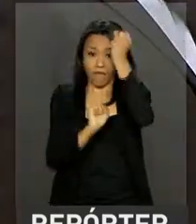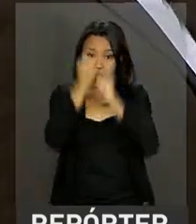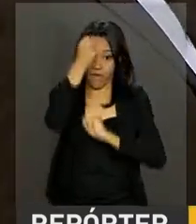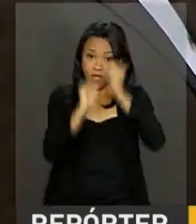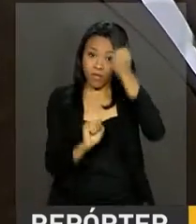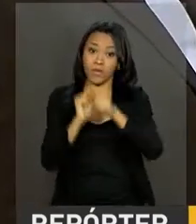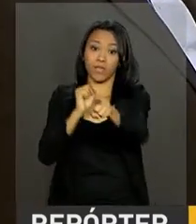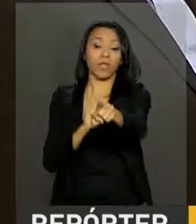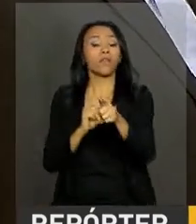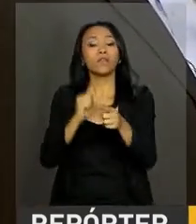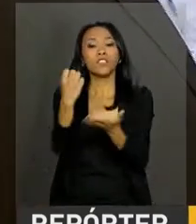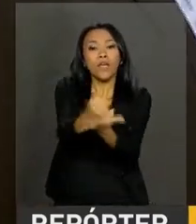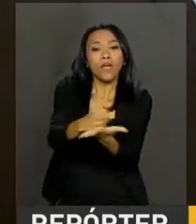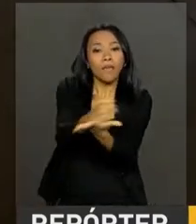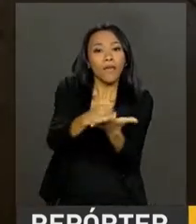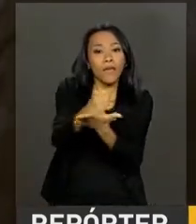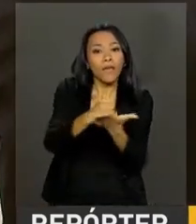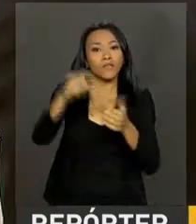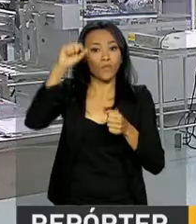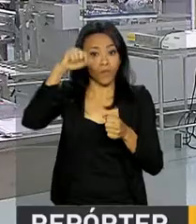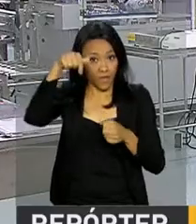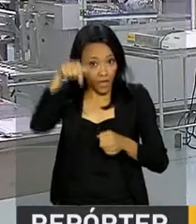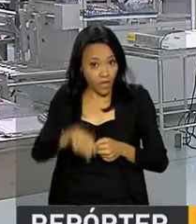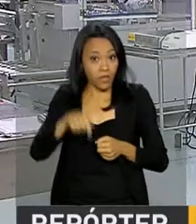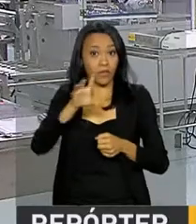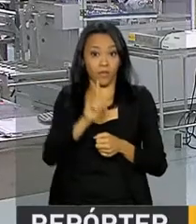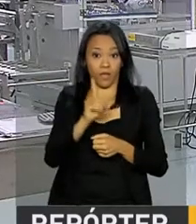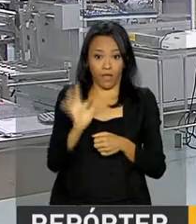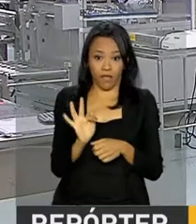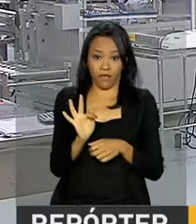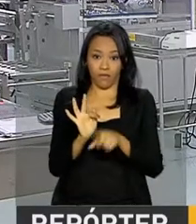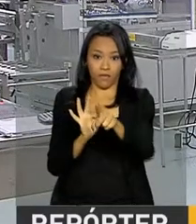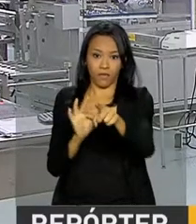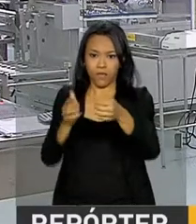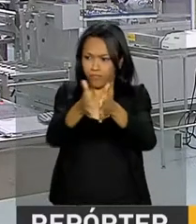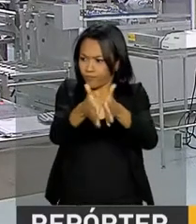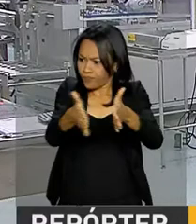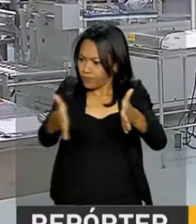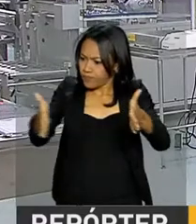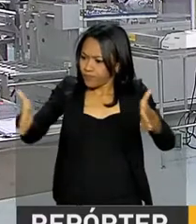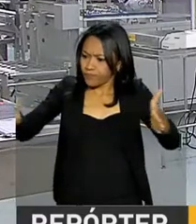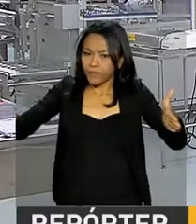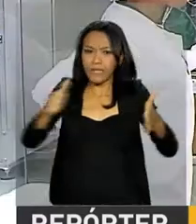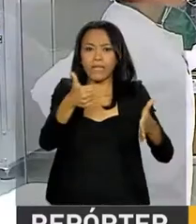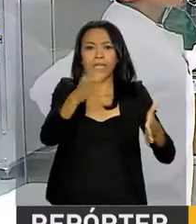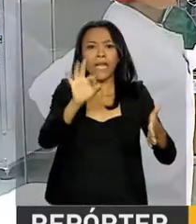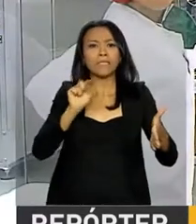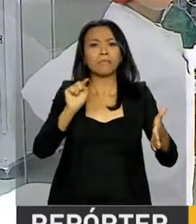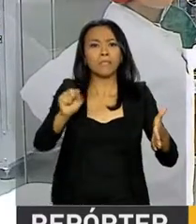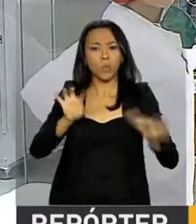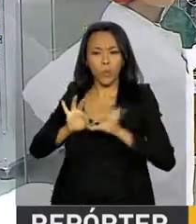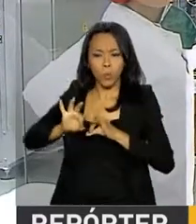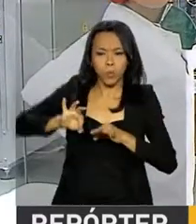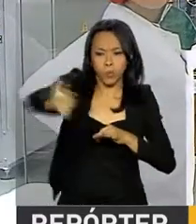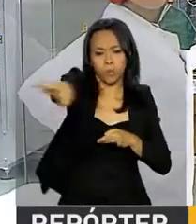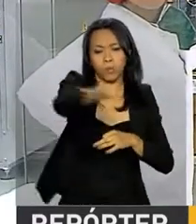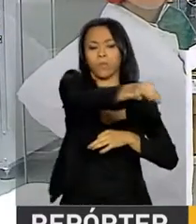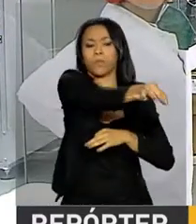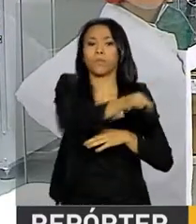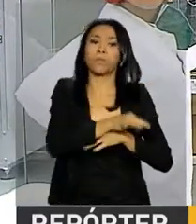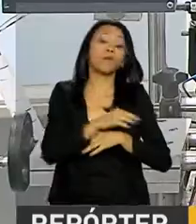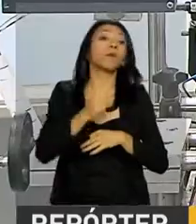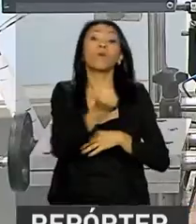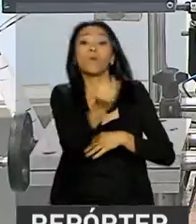inaugurada na região do entorno de brasília tem uma área de 10 mil metros quadrados vai contar com 50